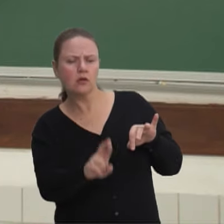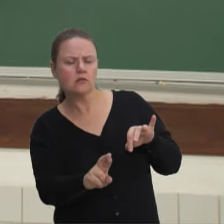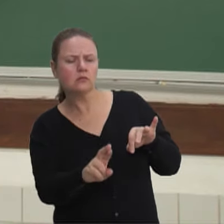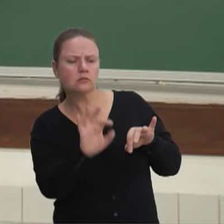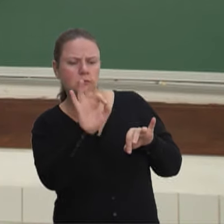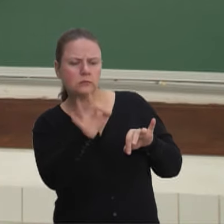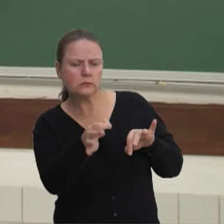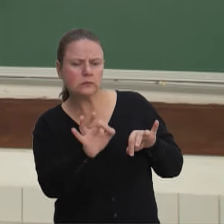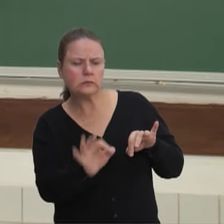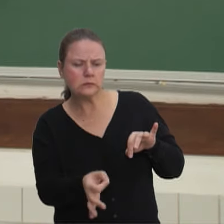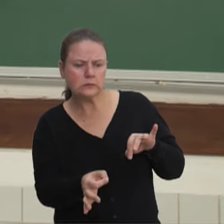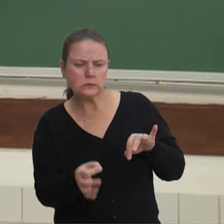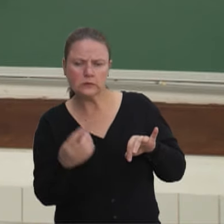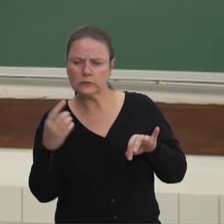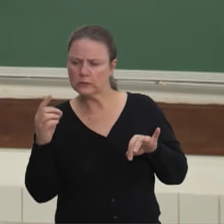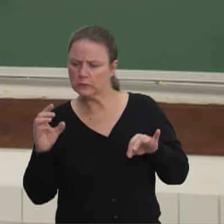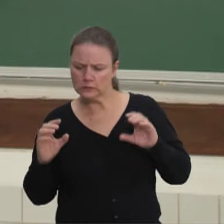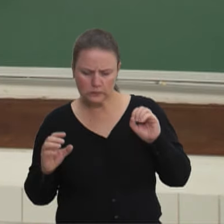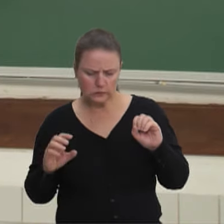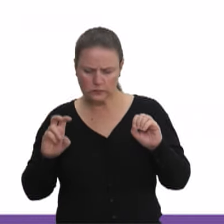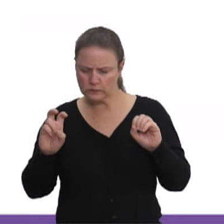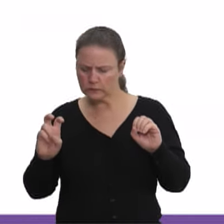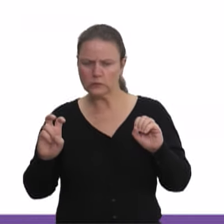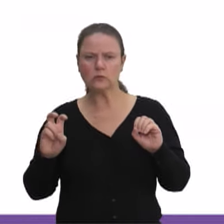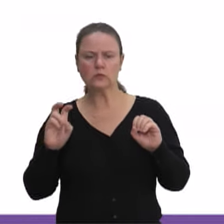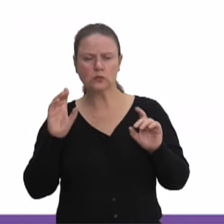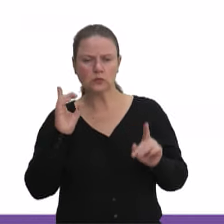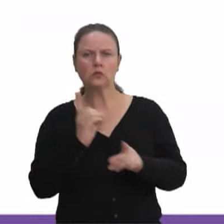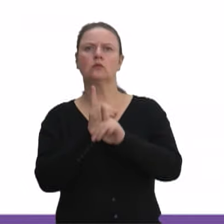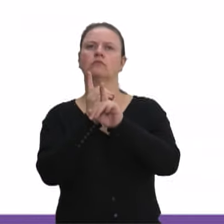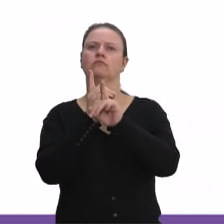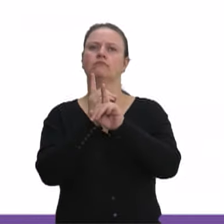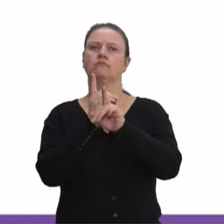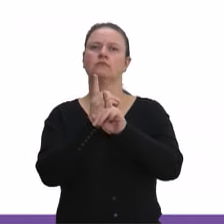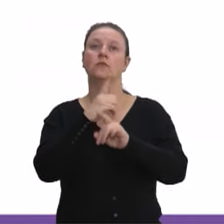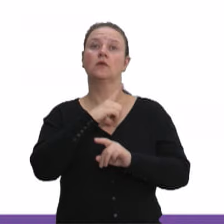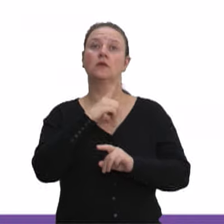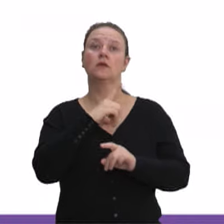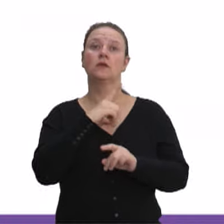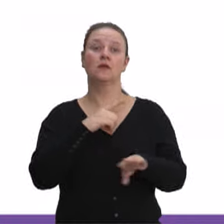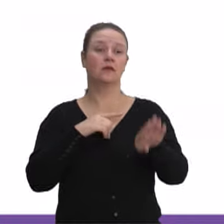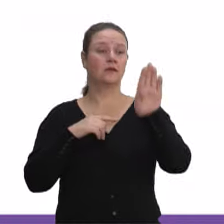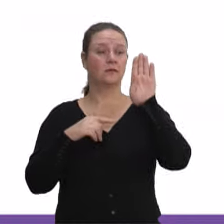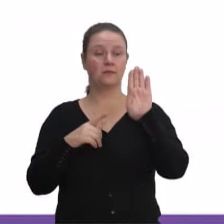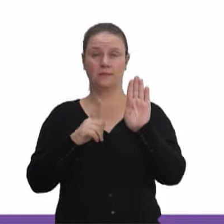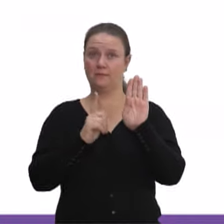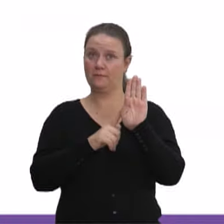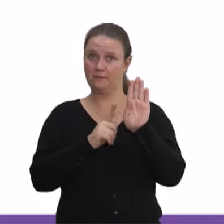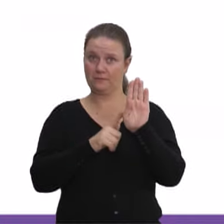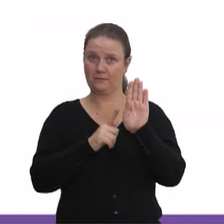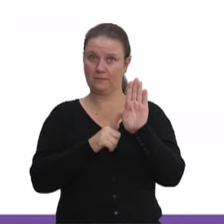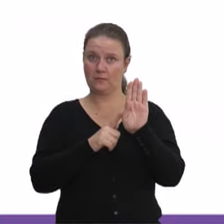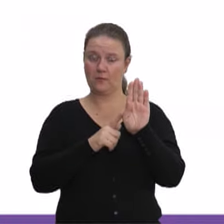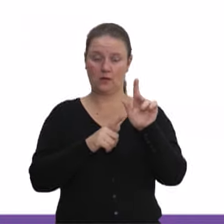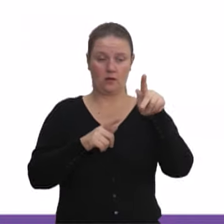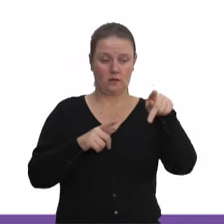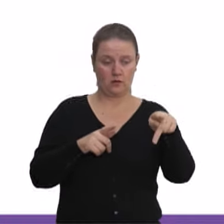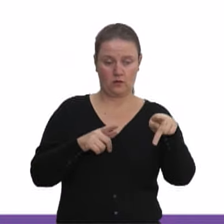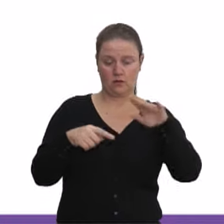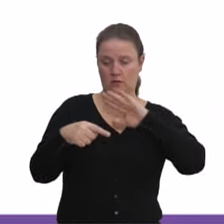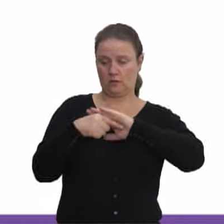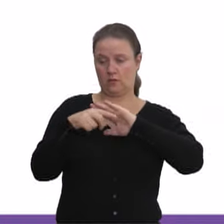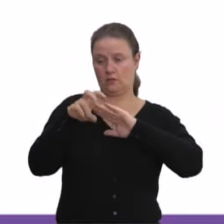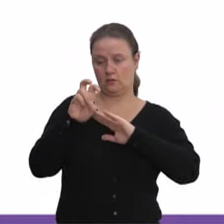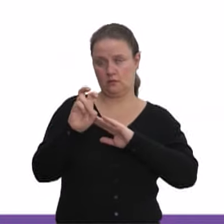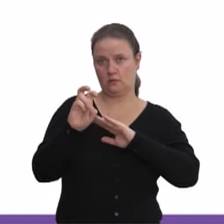aqui são satisfeitos. A gente tem aqui a questão B, onde o ponto P é menos 5 e